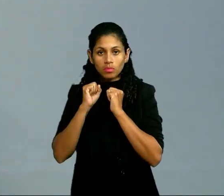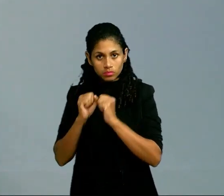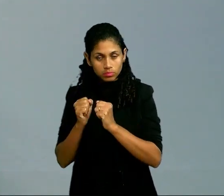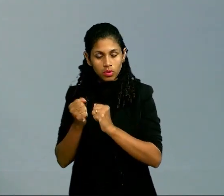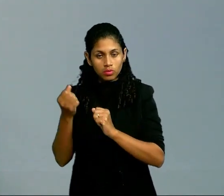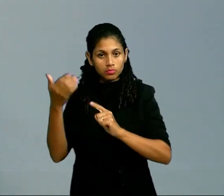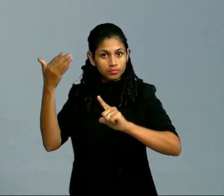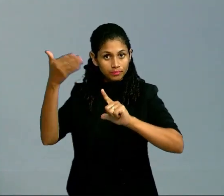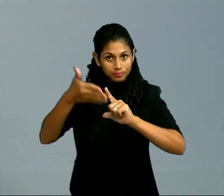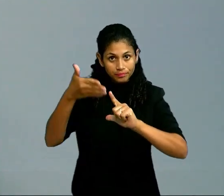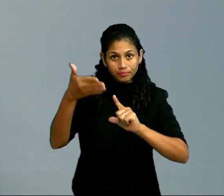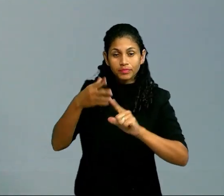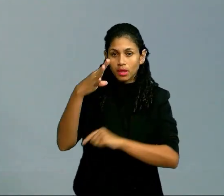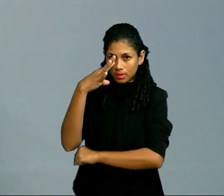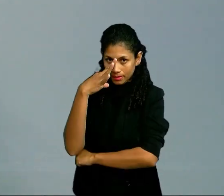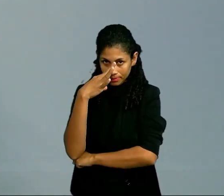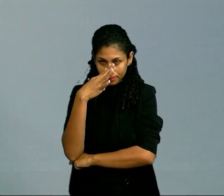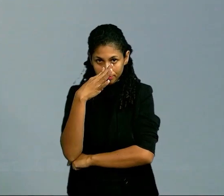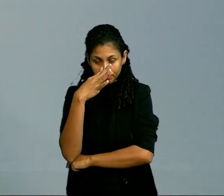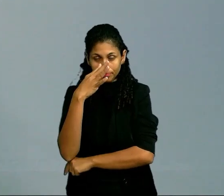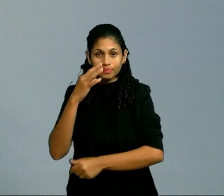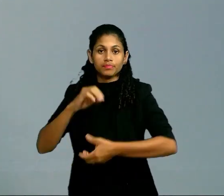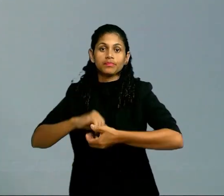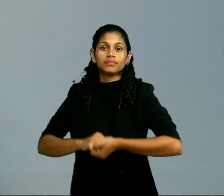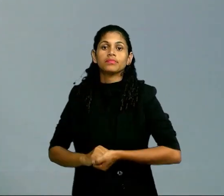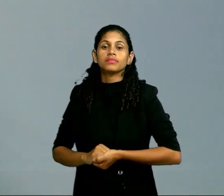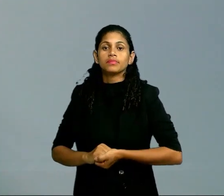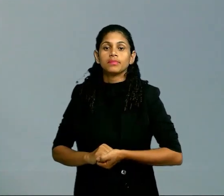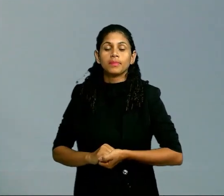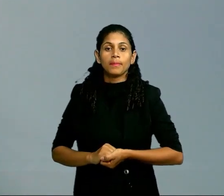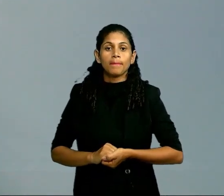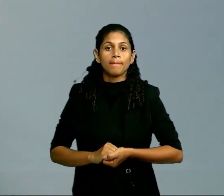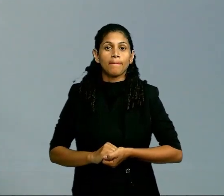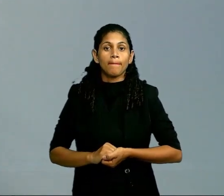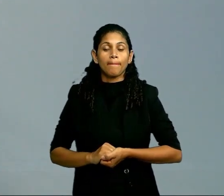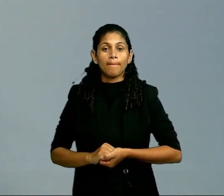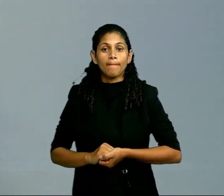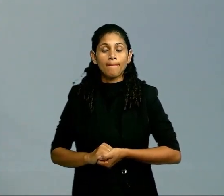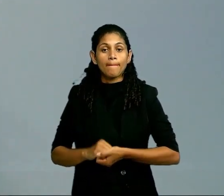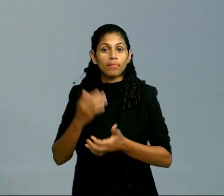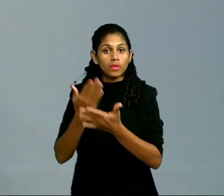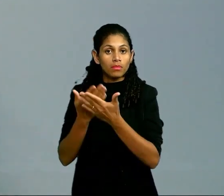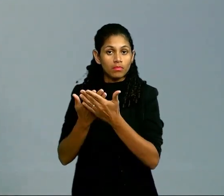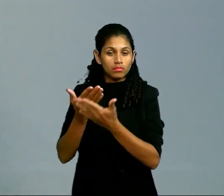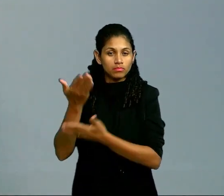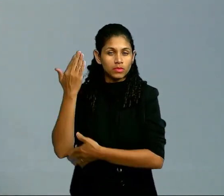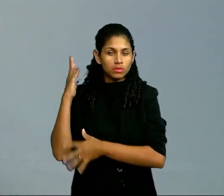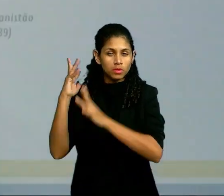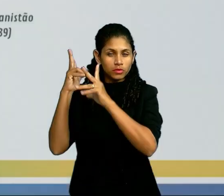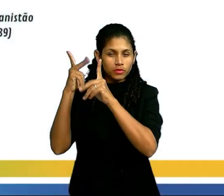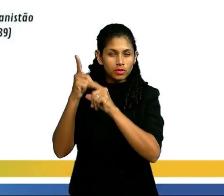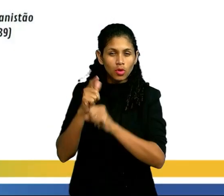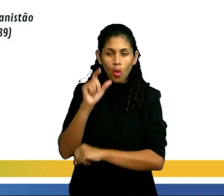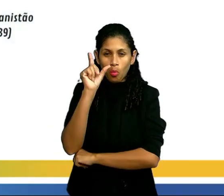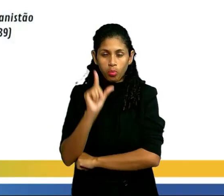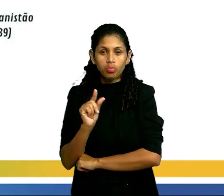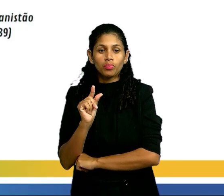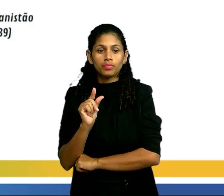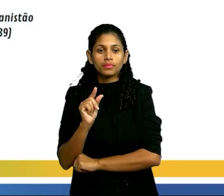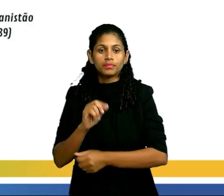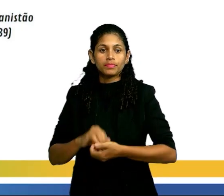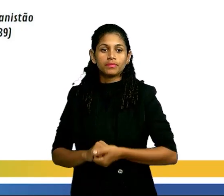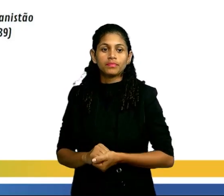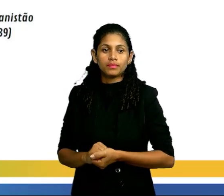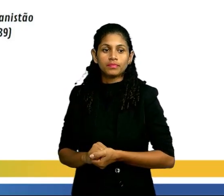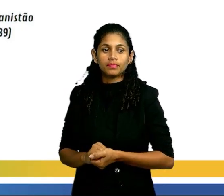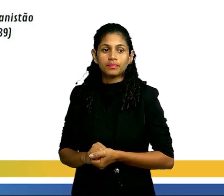canais, cujos links eu vou mostrar no finalzinho da aula de hoje. Bom, na aula passada, vamos revisar um pouquinho do que foi visto na aula passada?